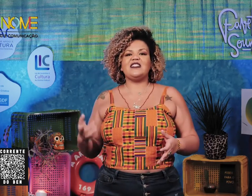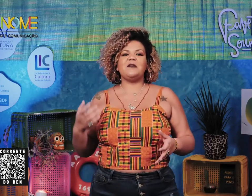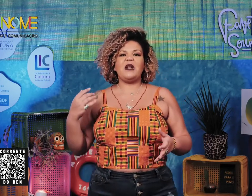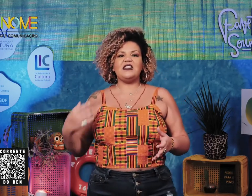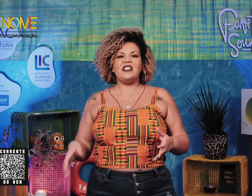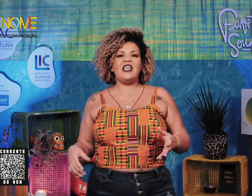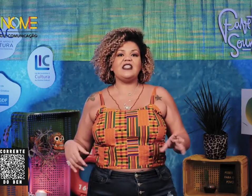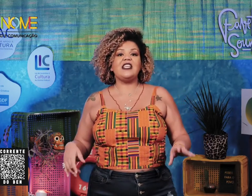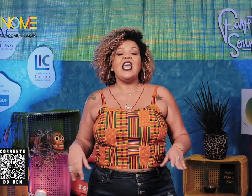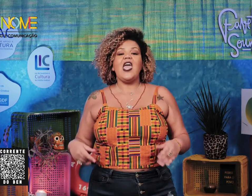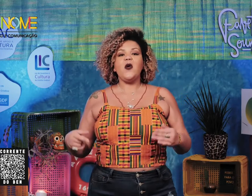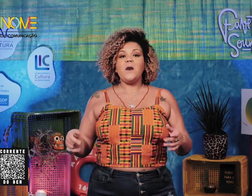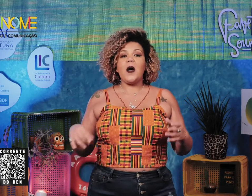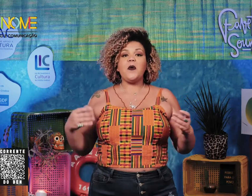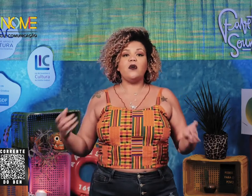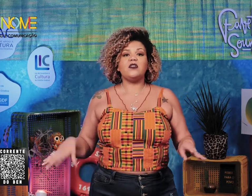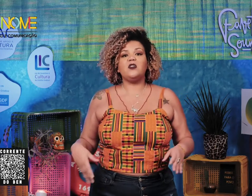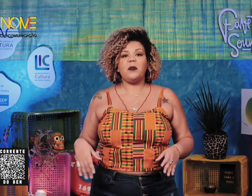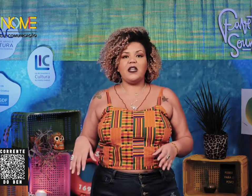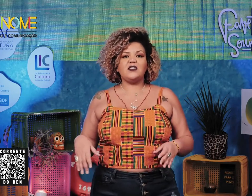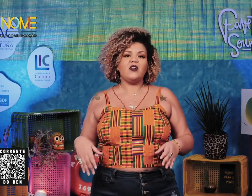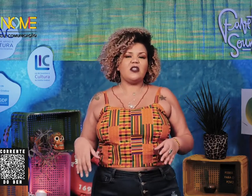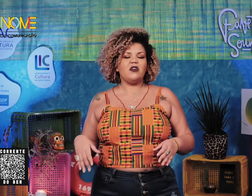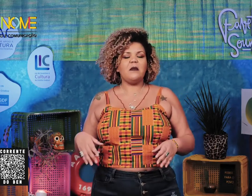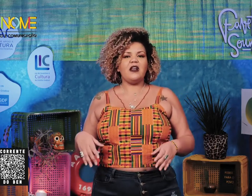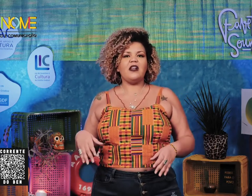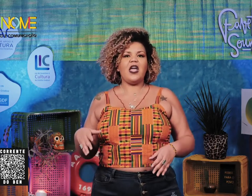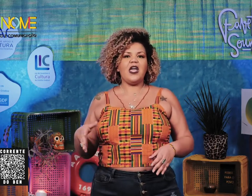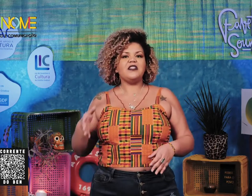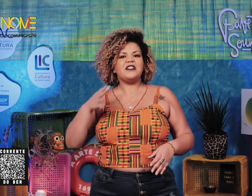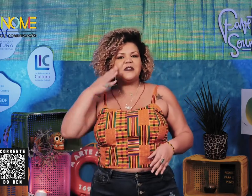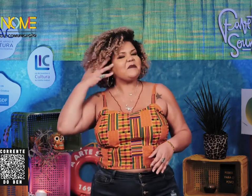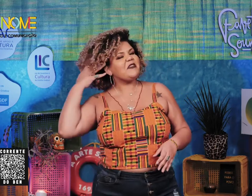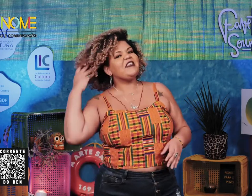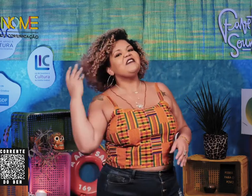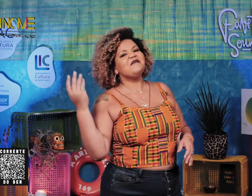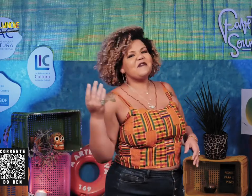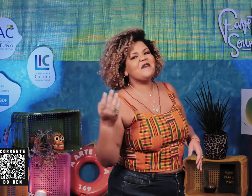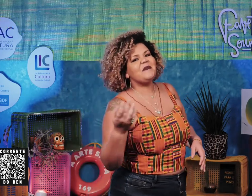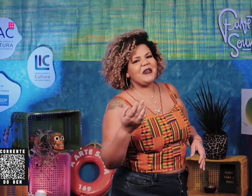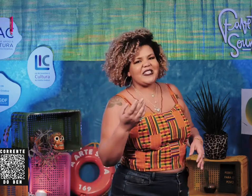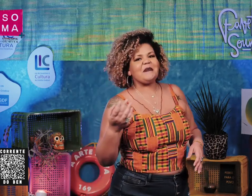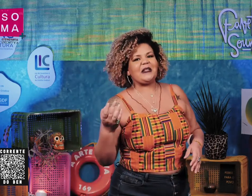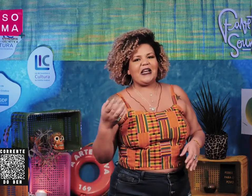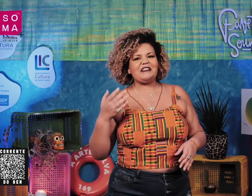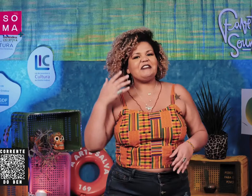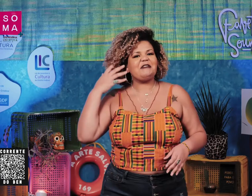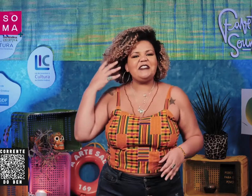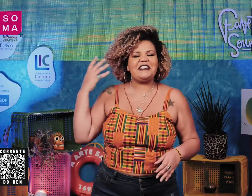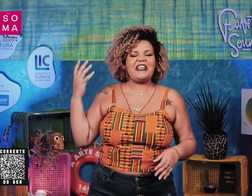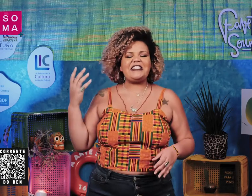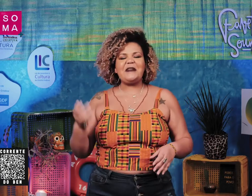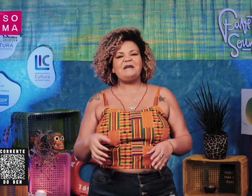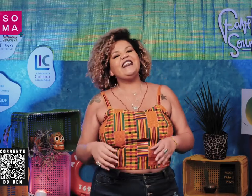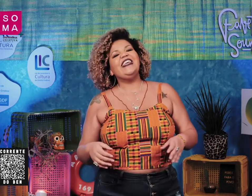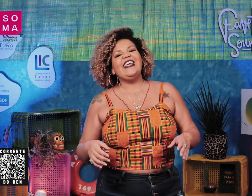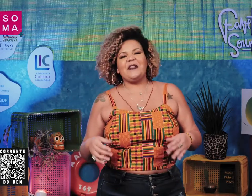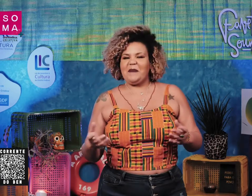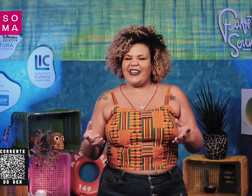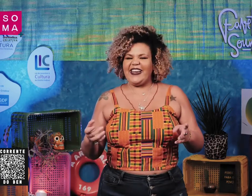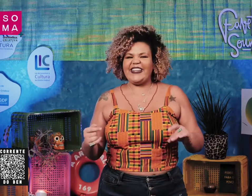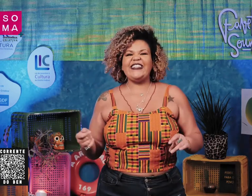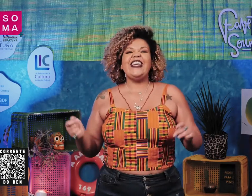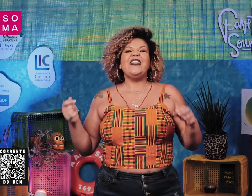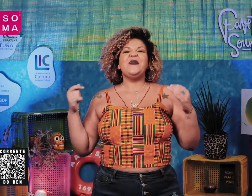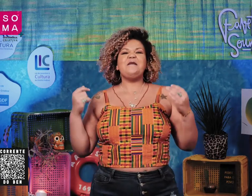das maiores lideranças brasileiras em um papo conduzido pela historiadora Maria Regis roubo é o mesmo Ah tá gente com licença